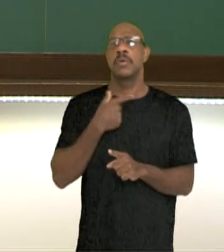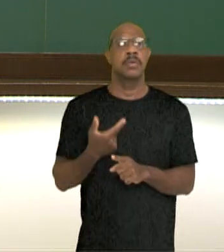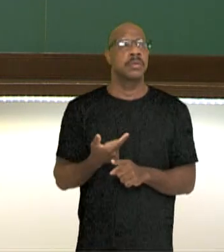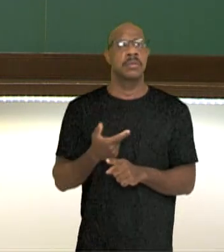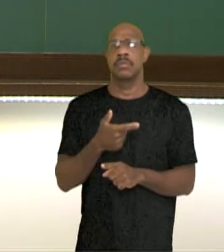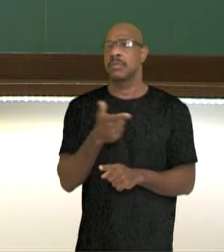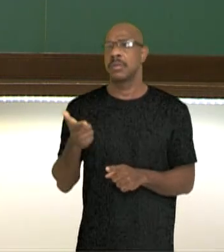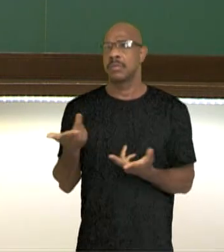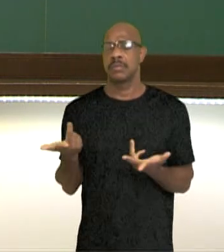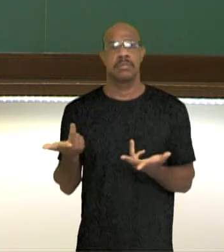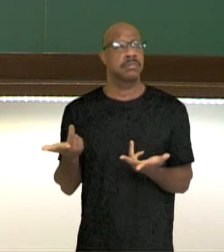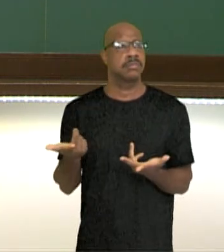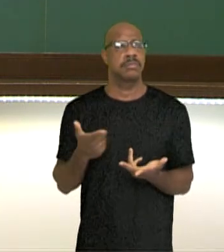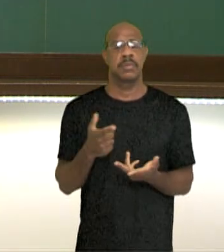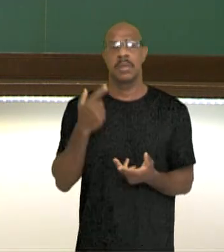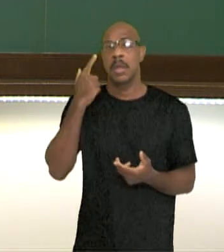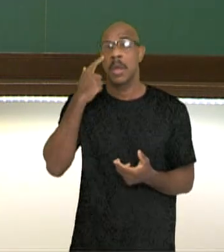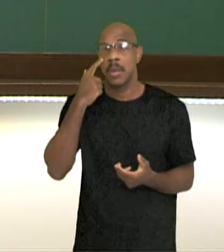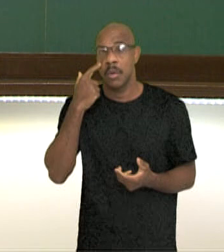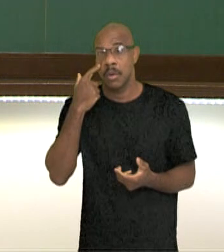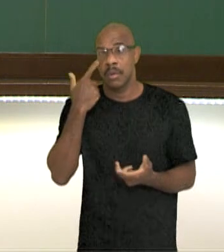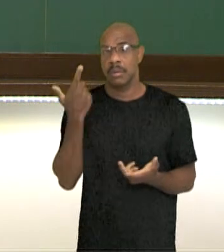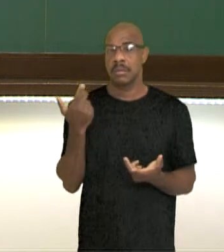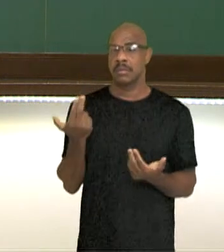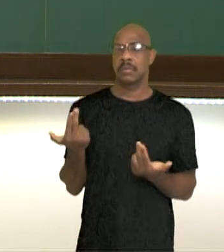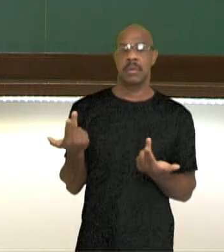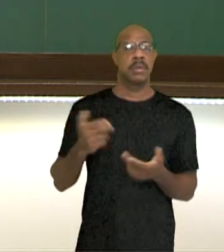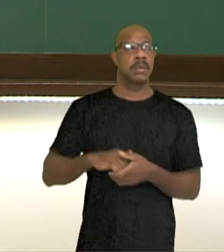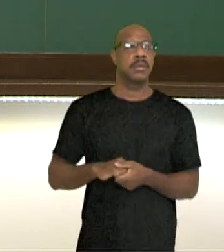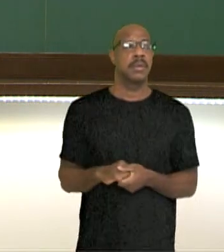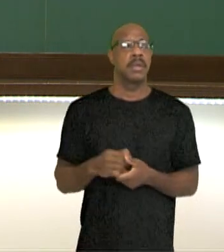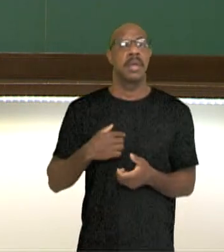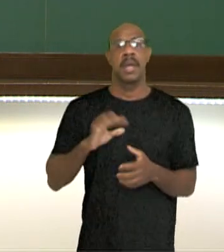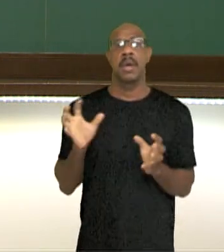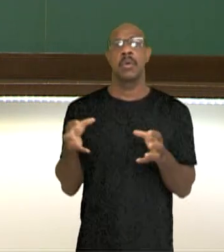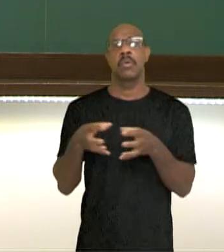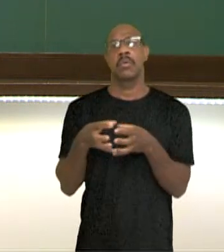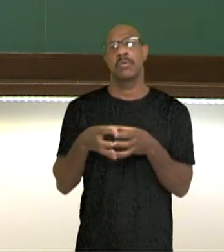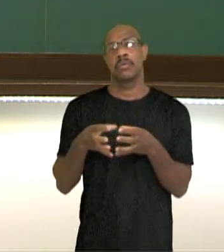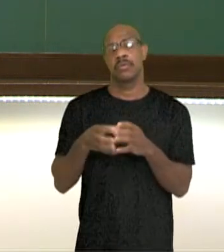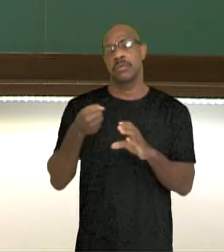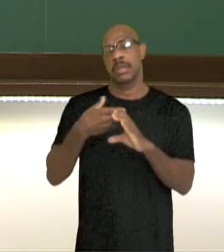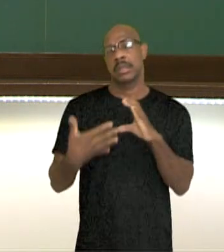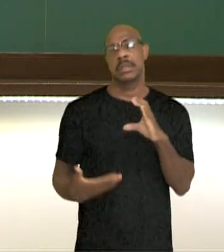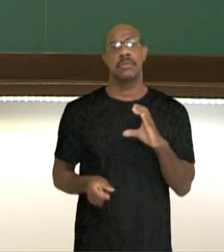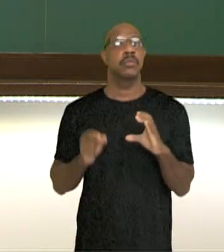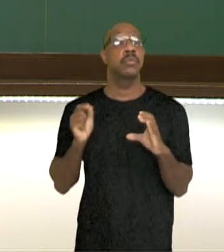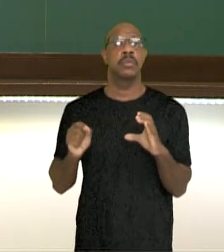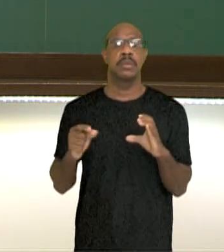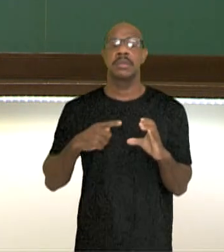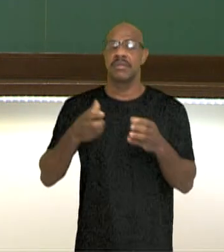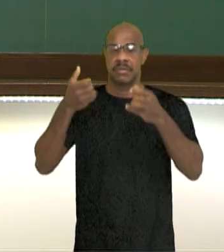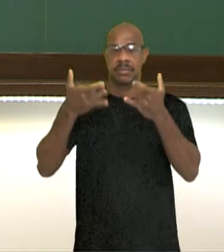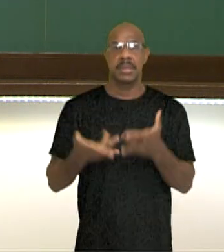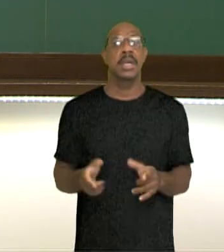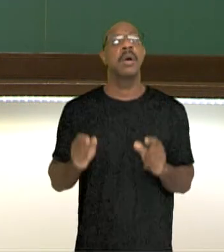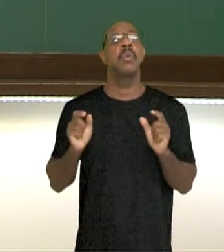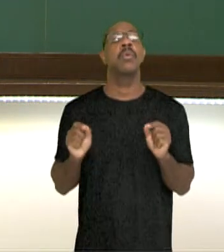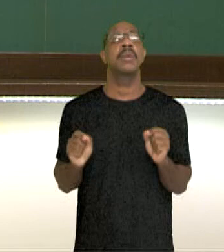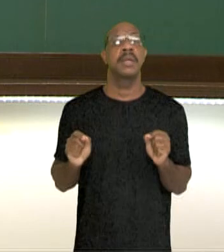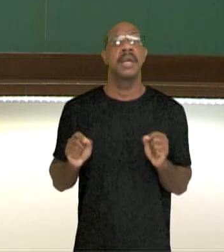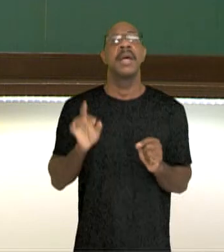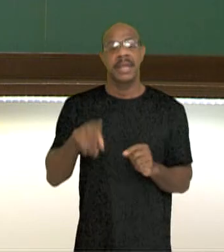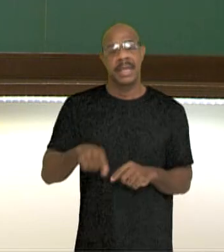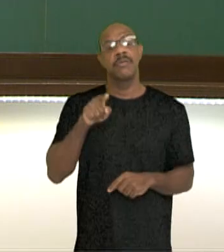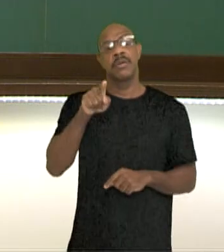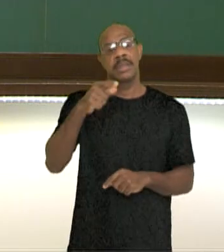irmão não tem a mesma íris que você. Então, é um conjunto de características que vai defini-lo quem